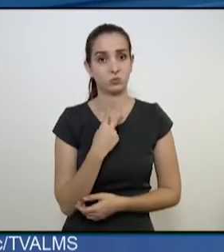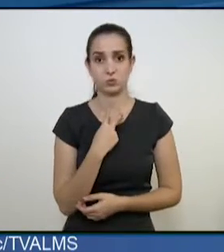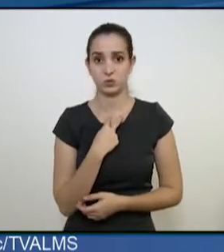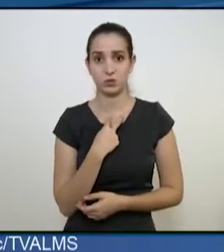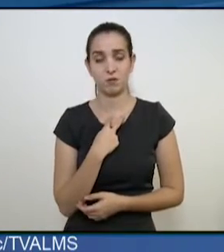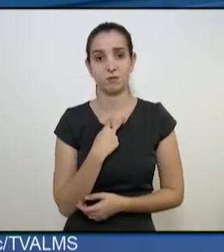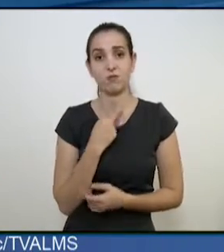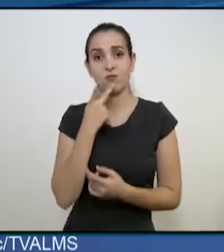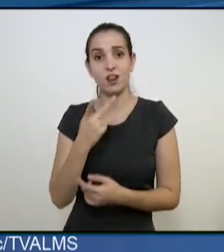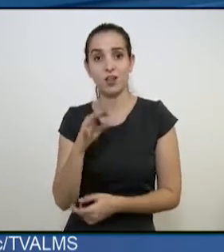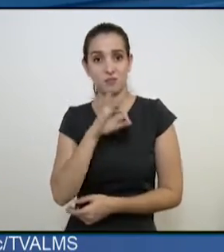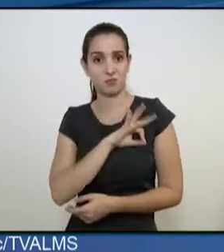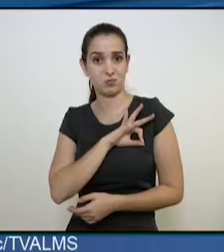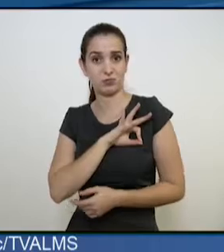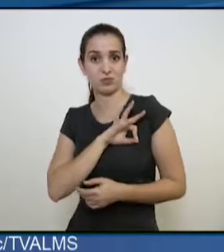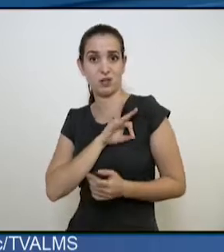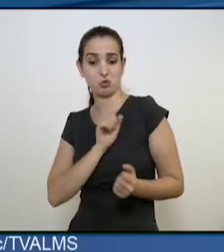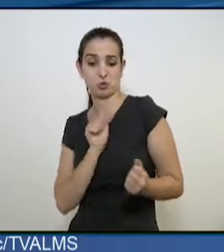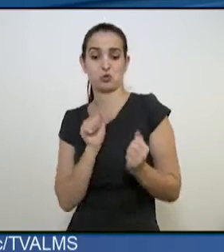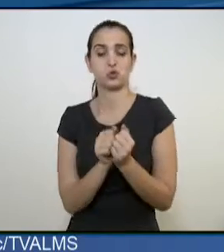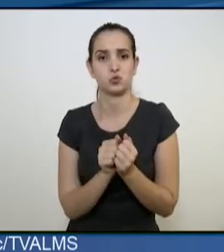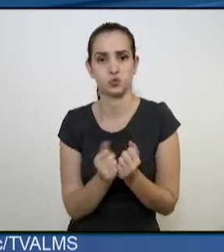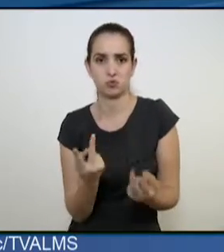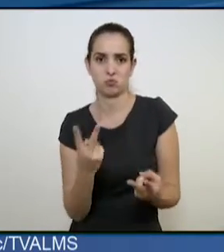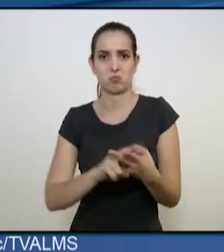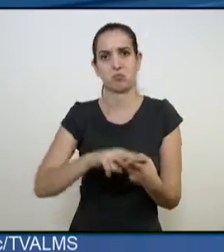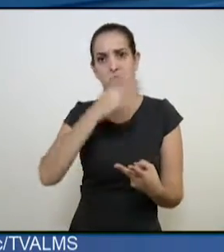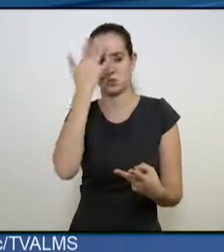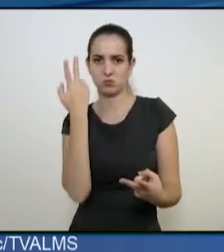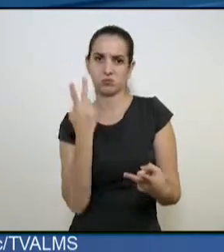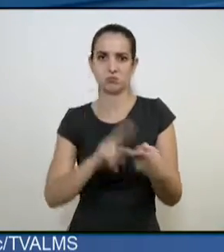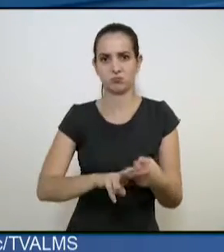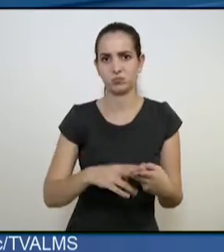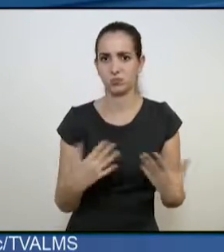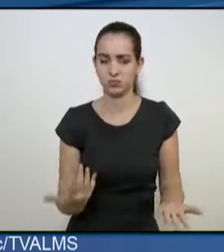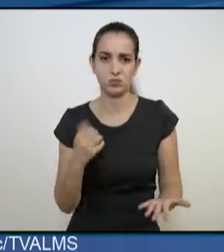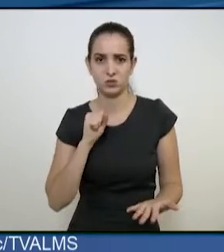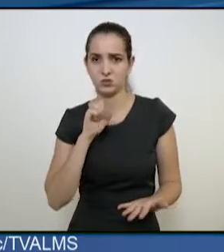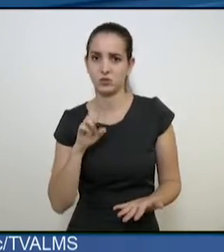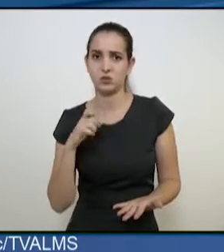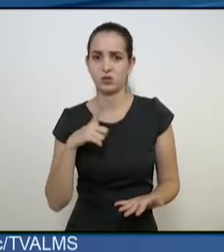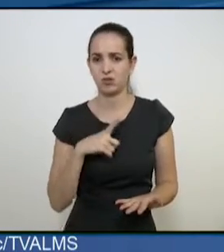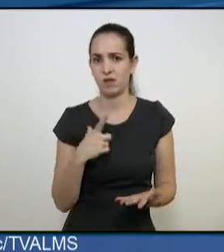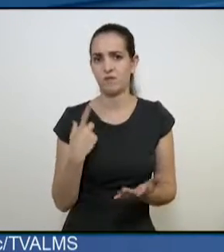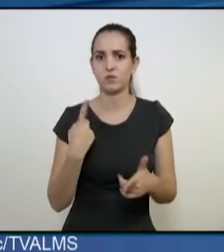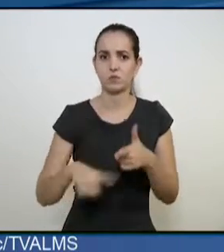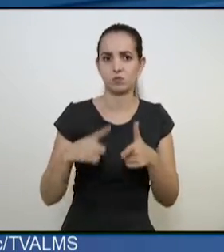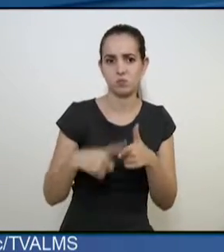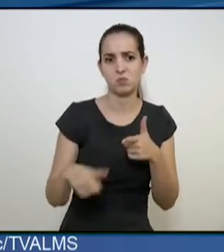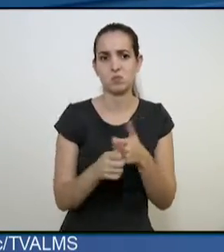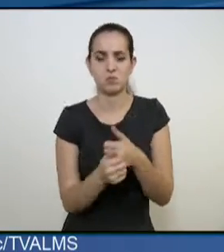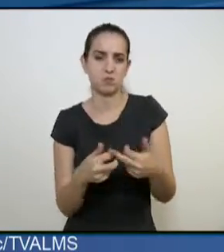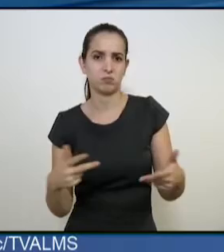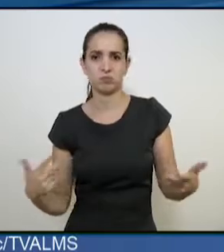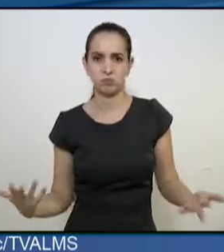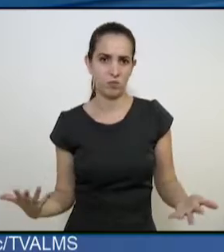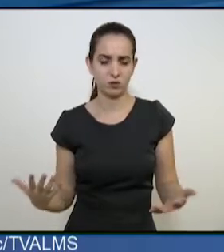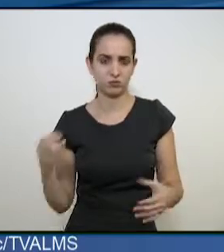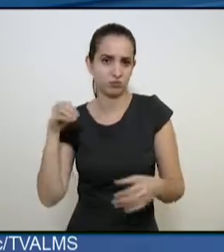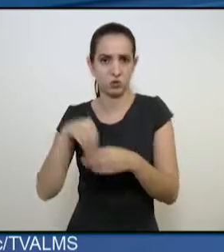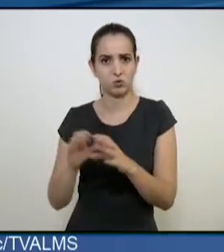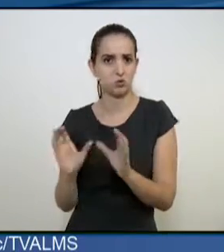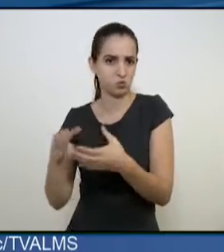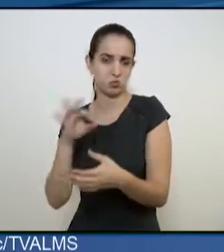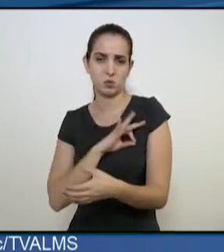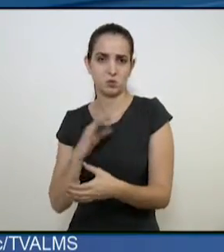o policial junto com o bandido que ele prendeu, na mesma cela, se ele teve alguma indisciplina dentro da sua corporação, e